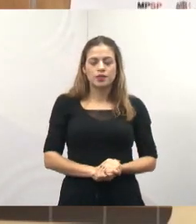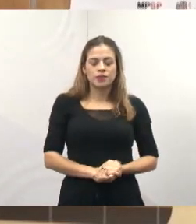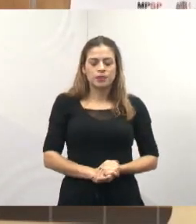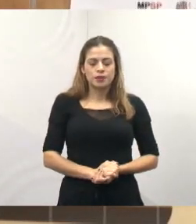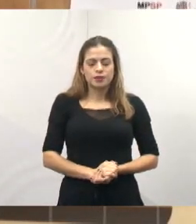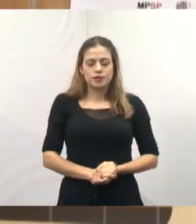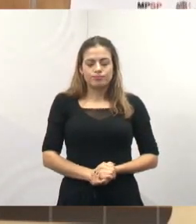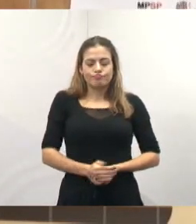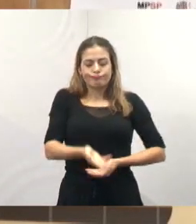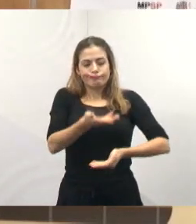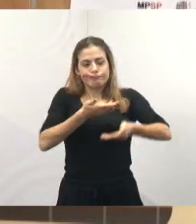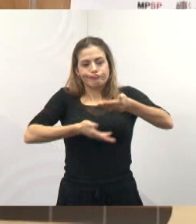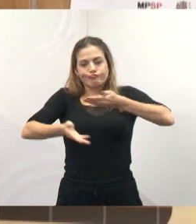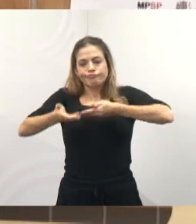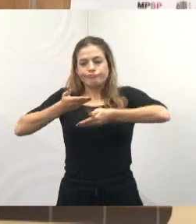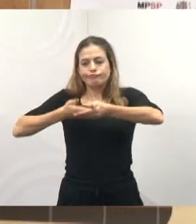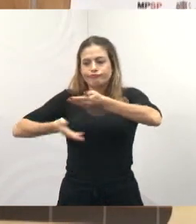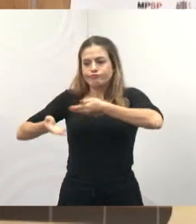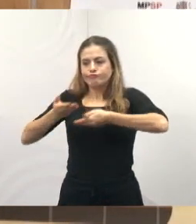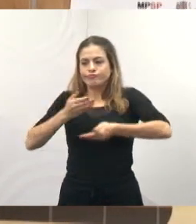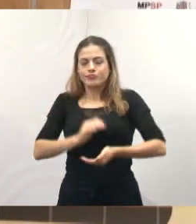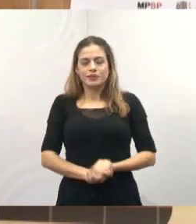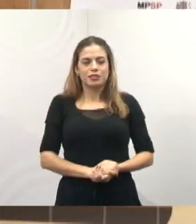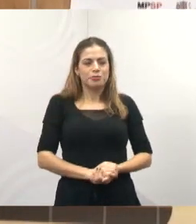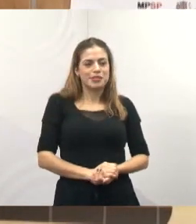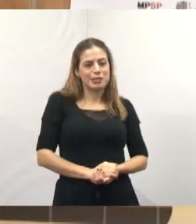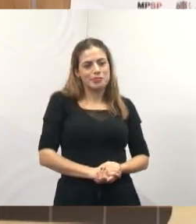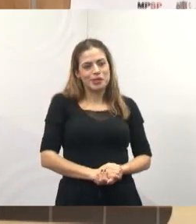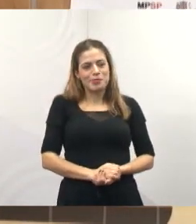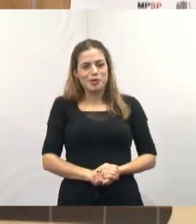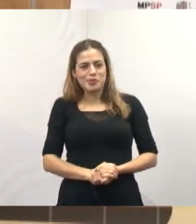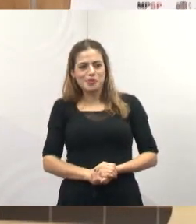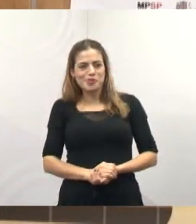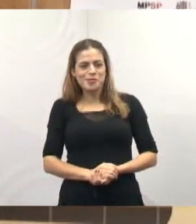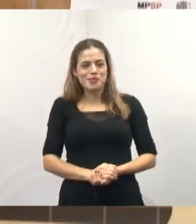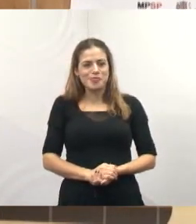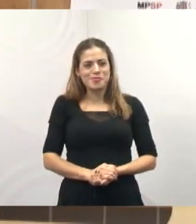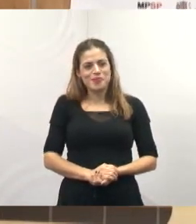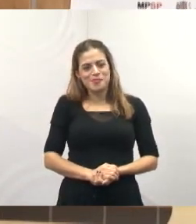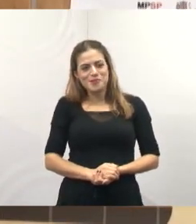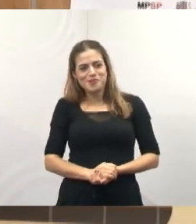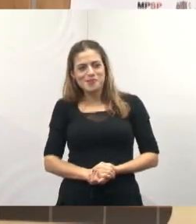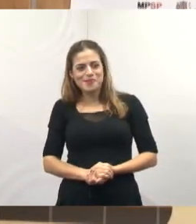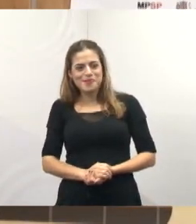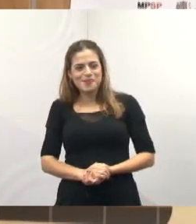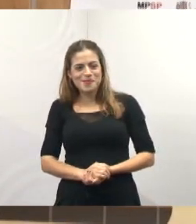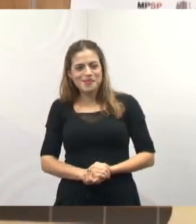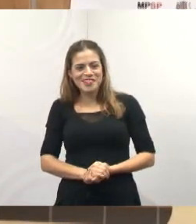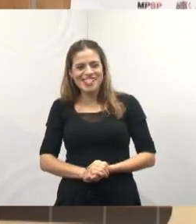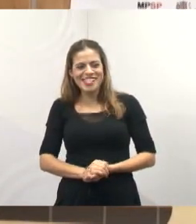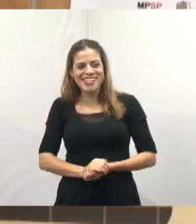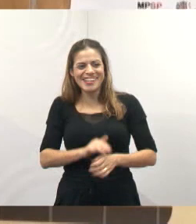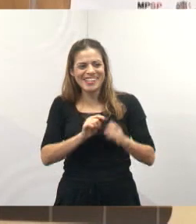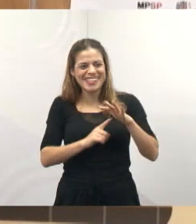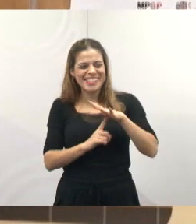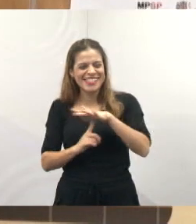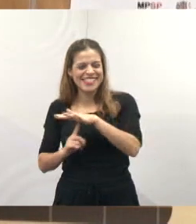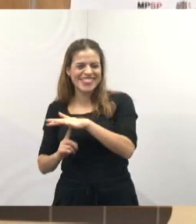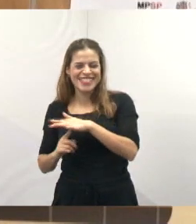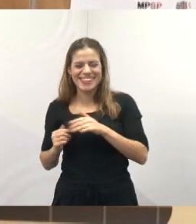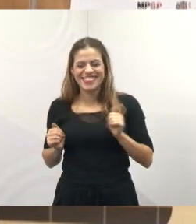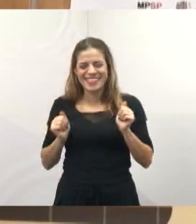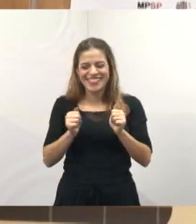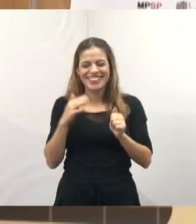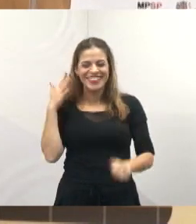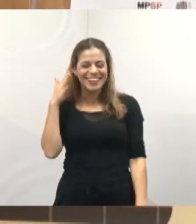mano a mano, para tudo quanto é canto da cidade, nos comícios, nas feiras, eu estava com Isaías.